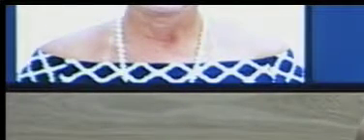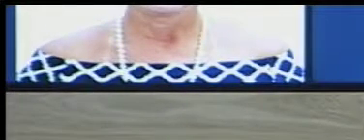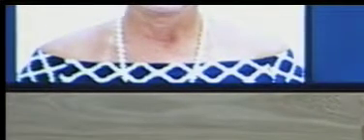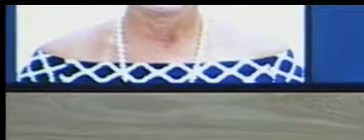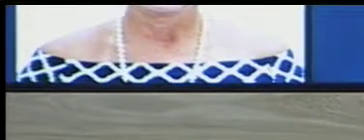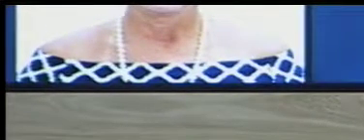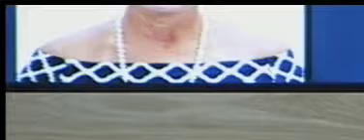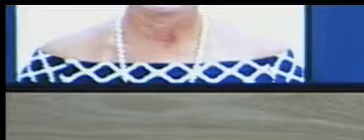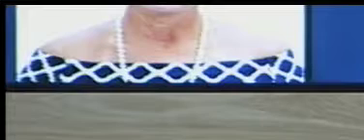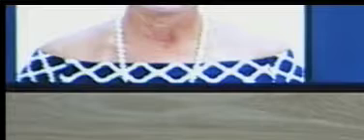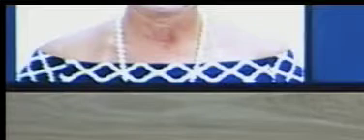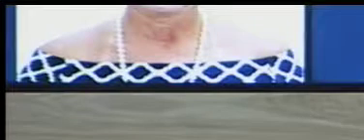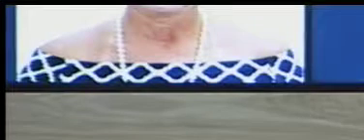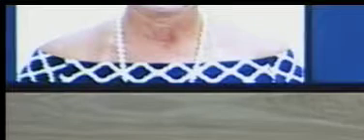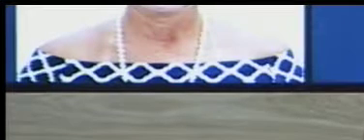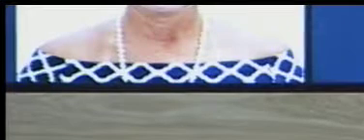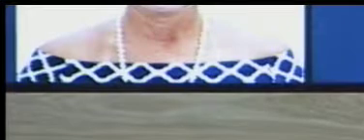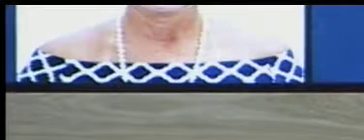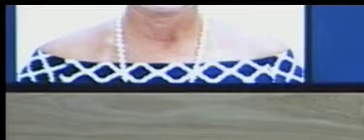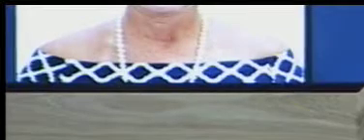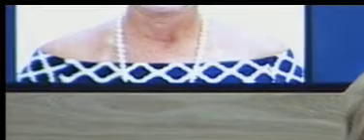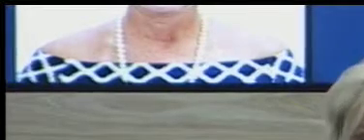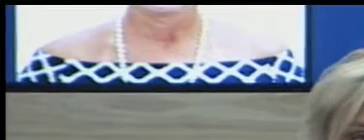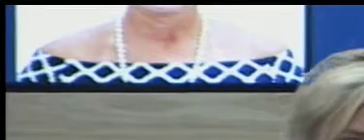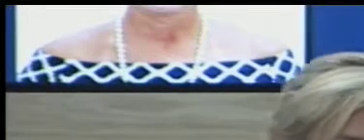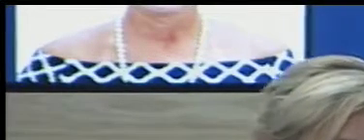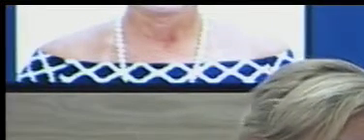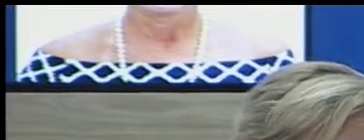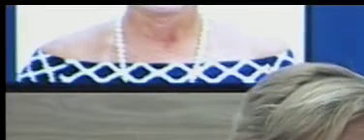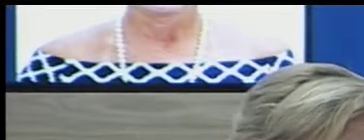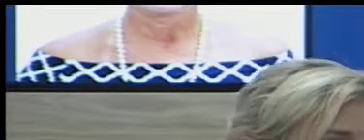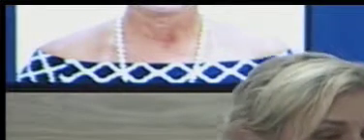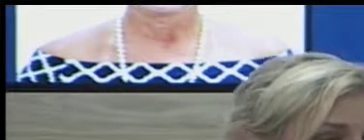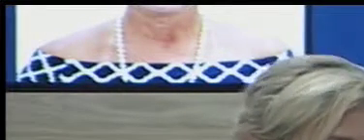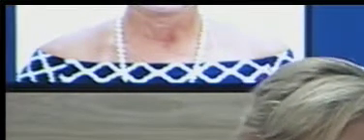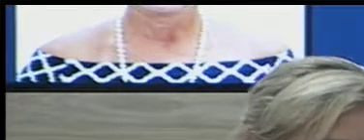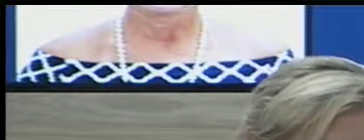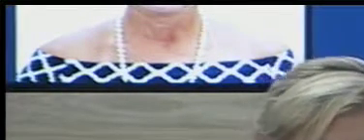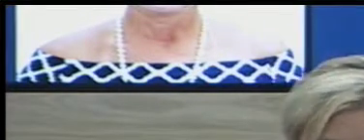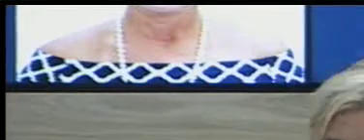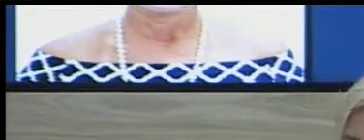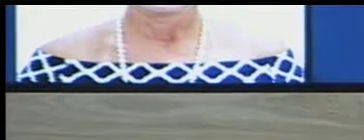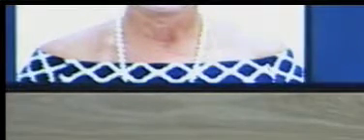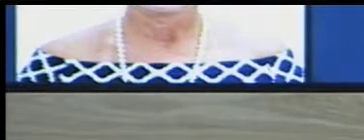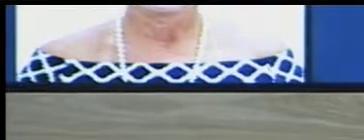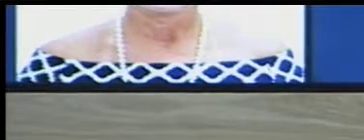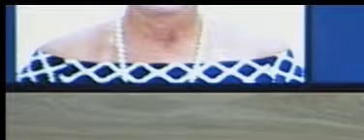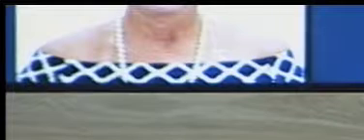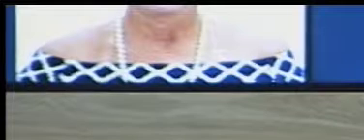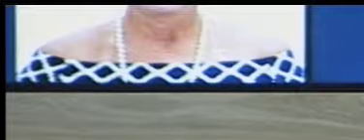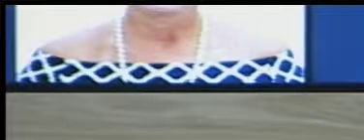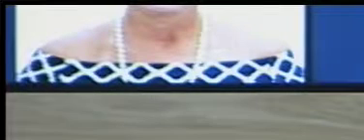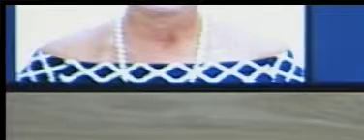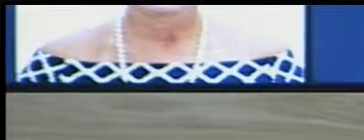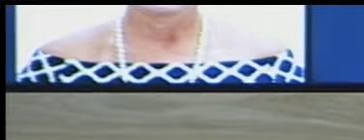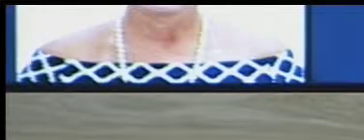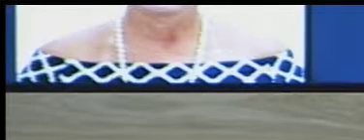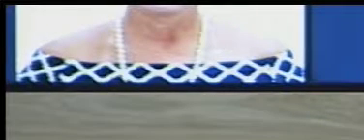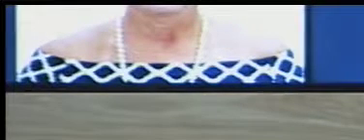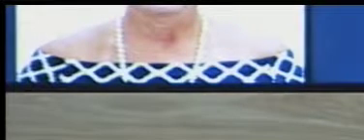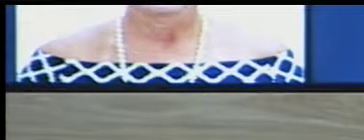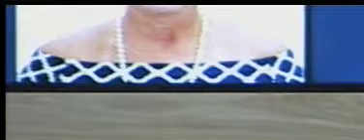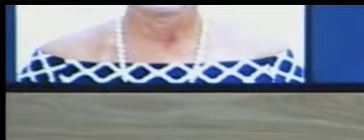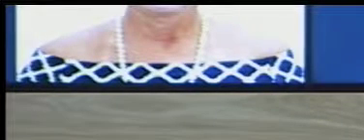da gestão junto ao governo do executivo de nossa cidade, para que comece, pelo